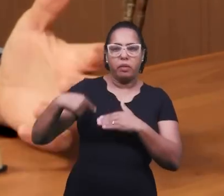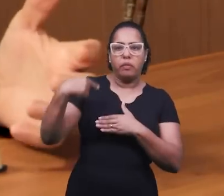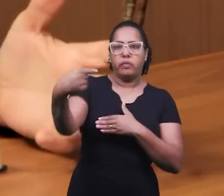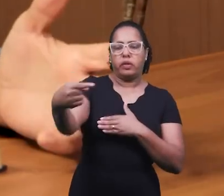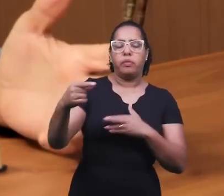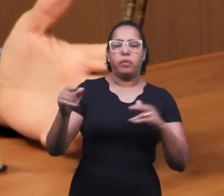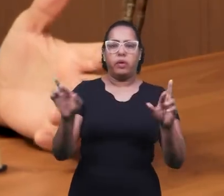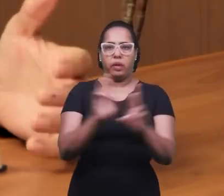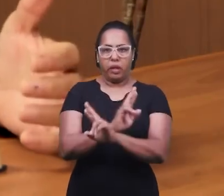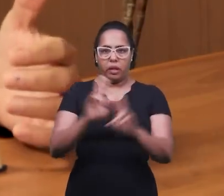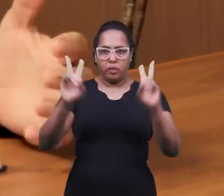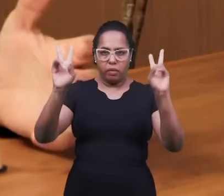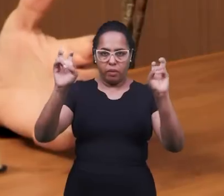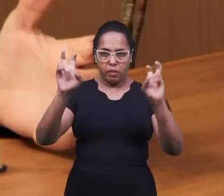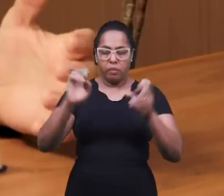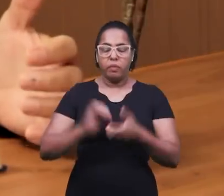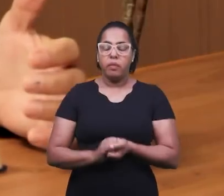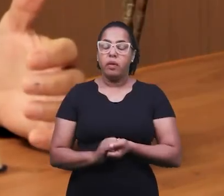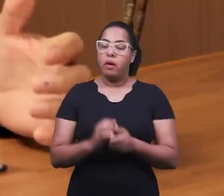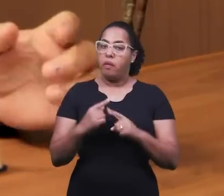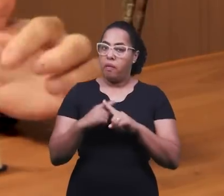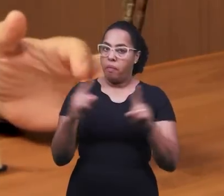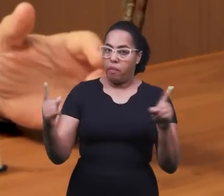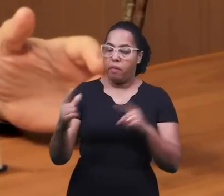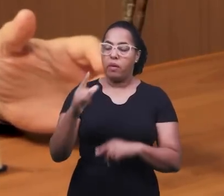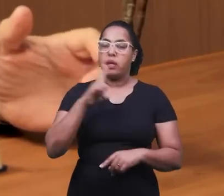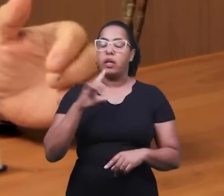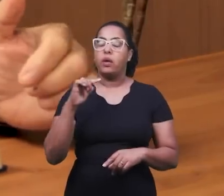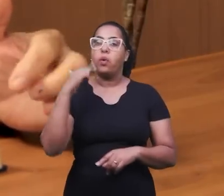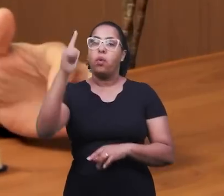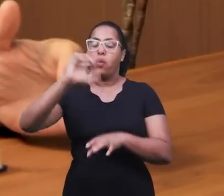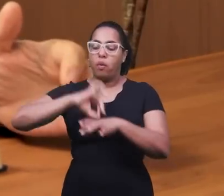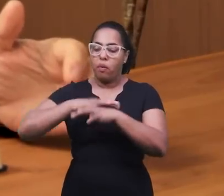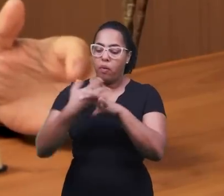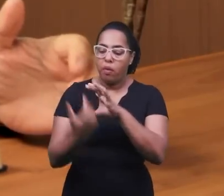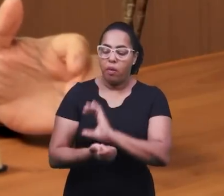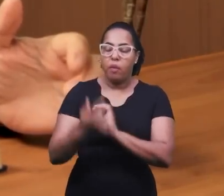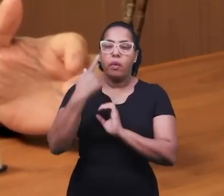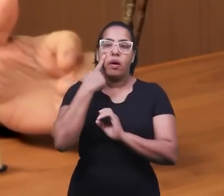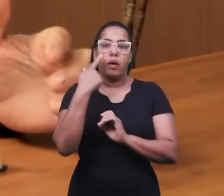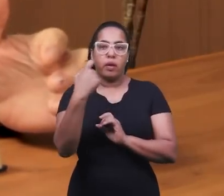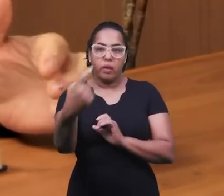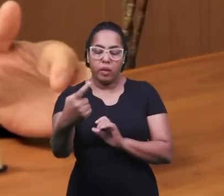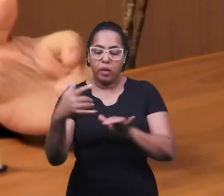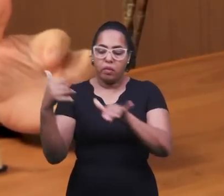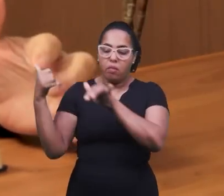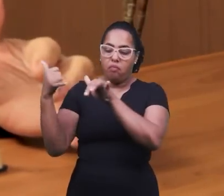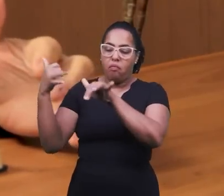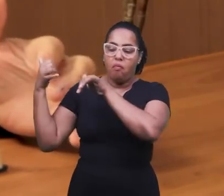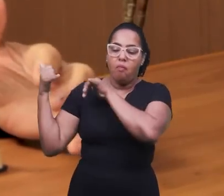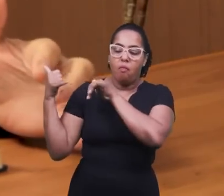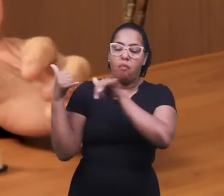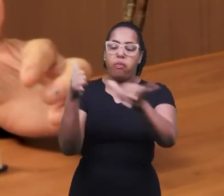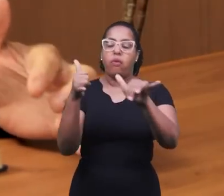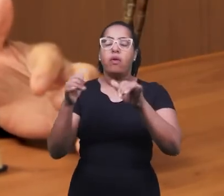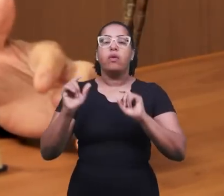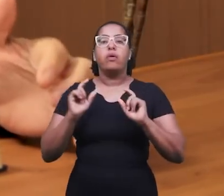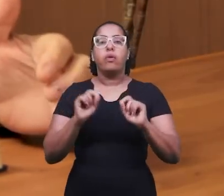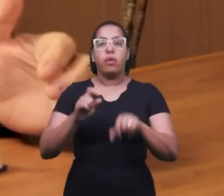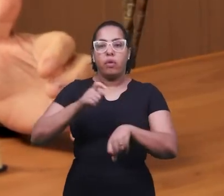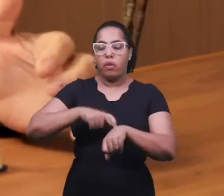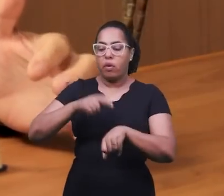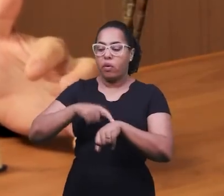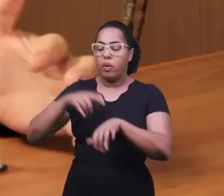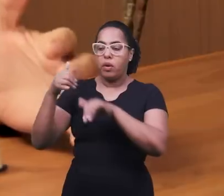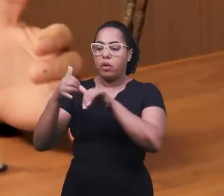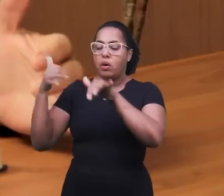porque é um assunto, inclusive, que nós até na nossa próxima programação, nós vamos nos deter nele mais detalhadamente quando formos